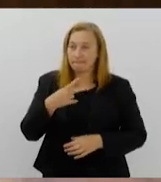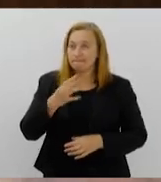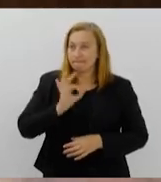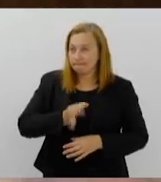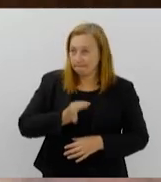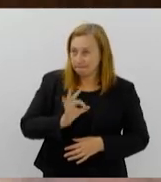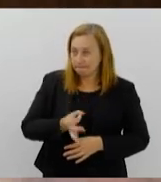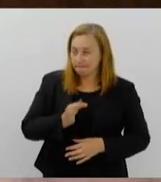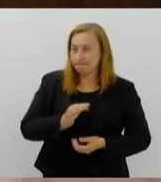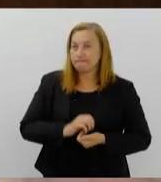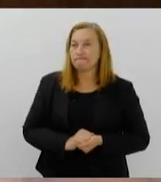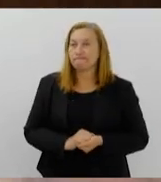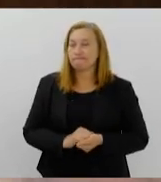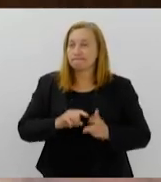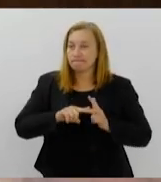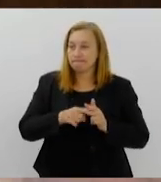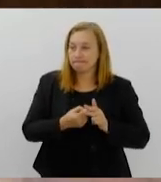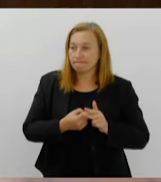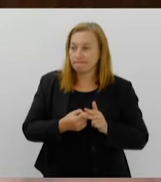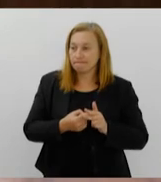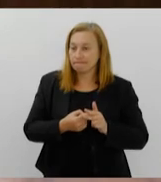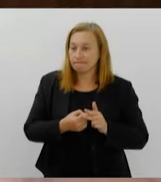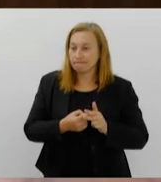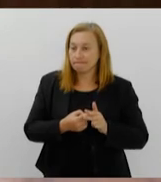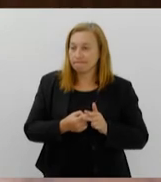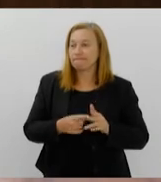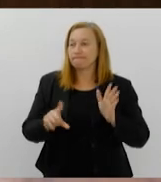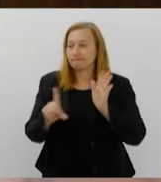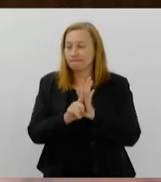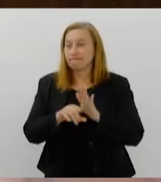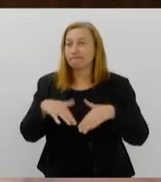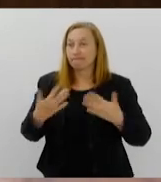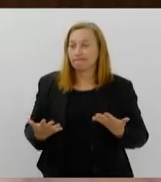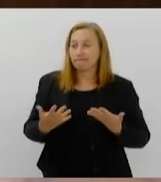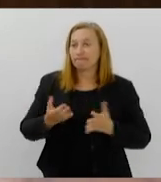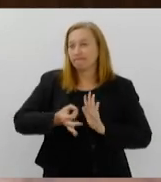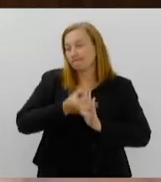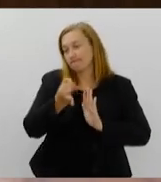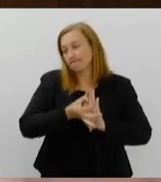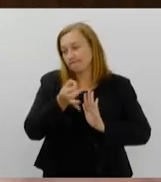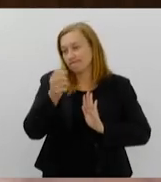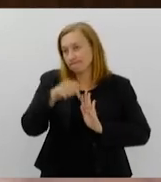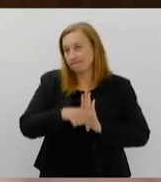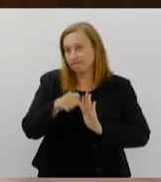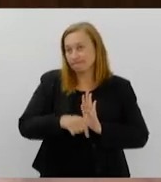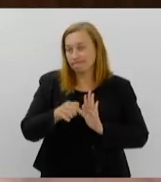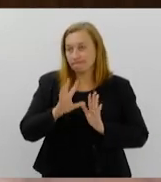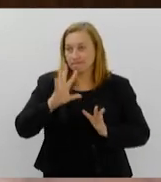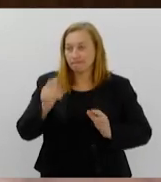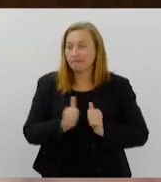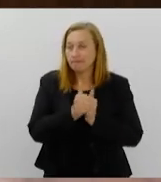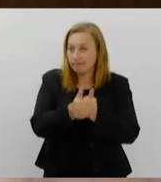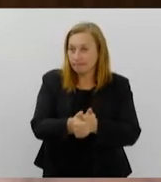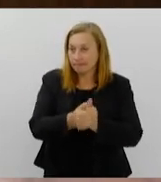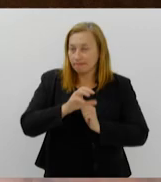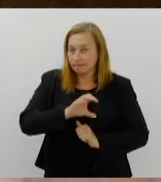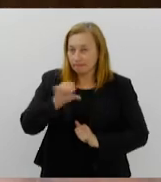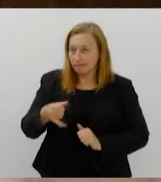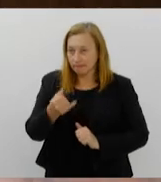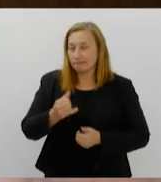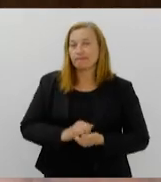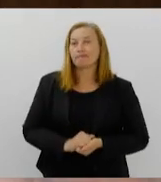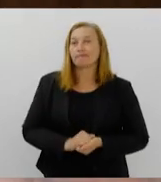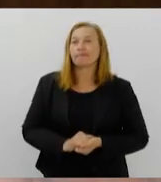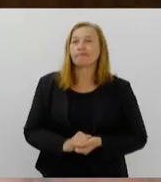necessárias para a regulamentação dessa lei. Então, o nosso parecer aqui é acompanhando o parecer